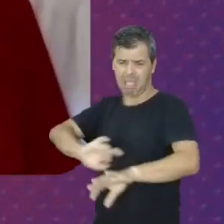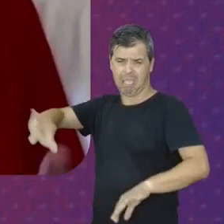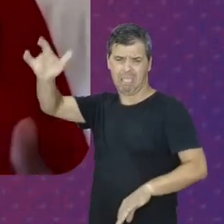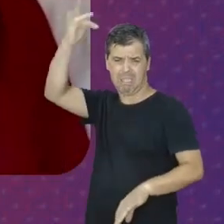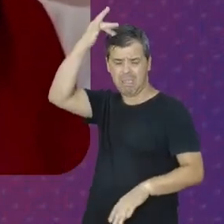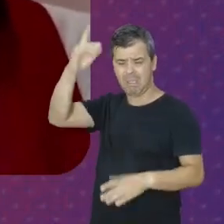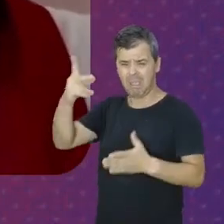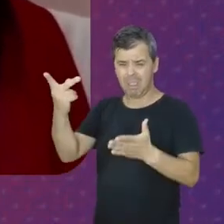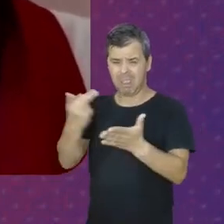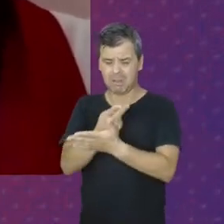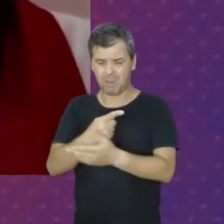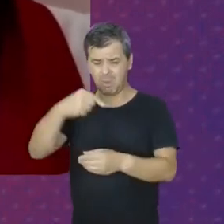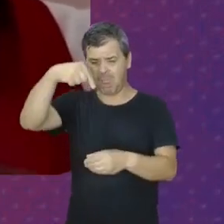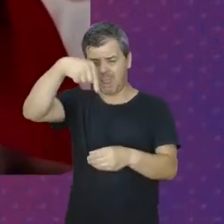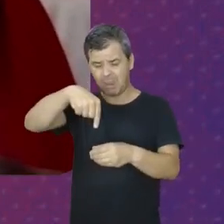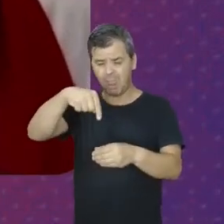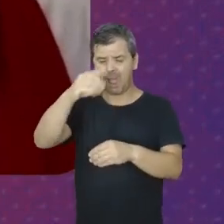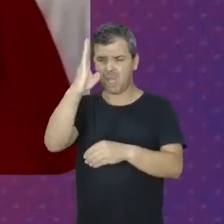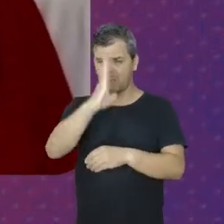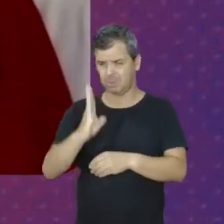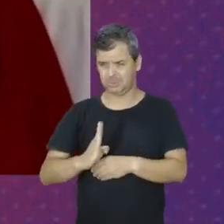que aconteceu no nosso país,